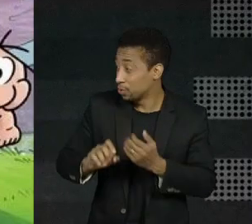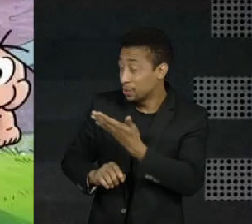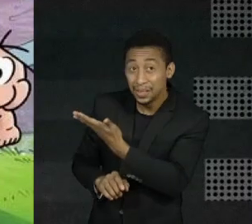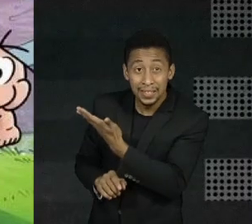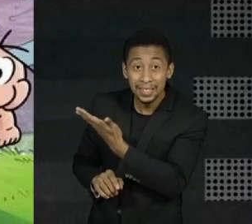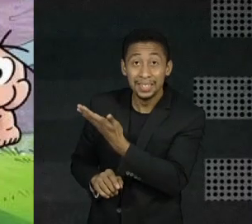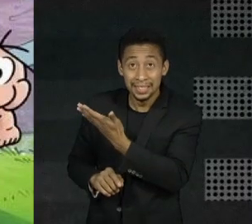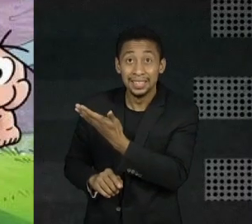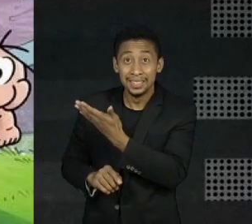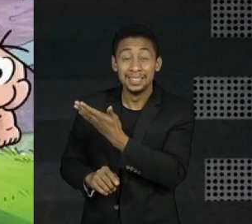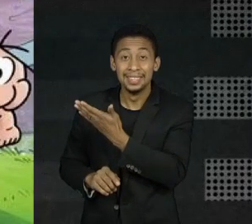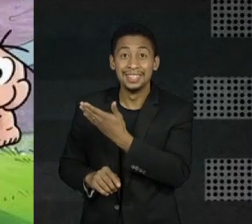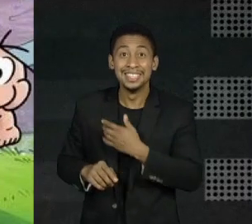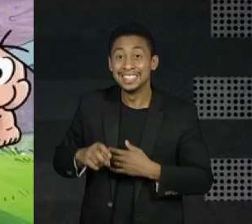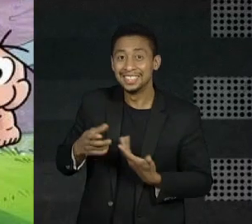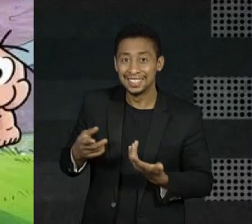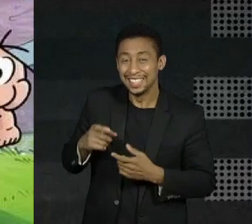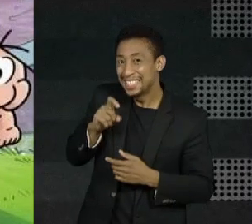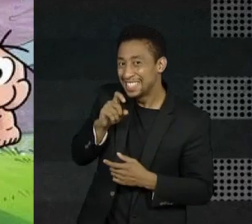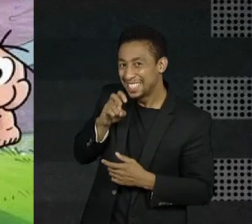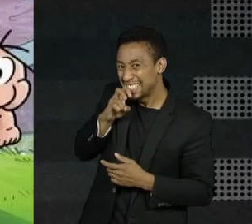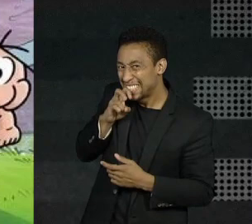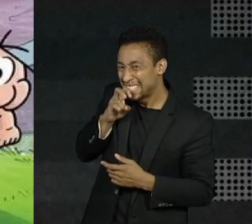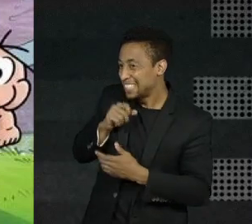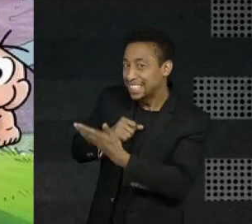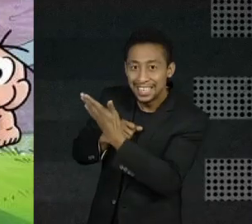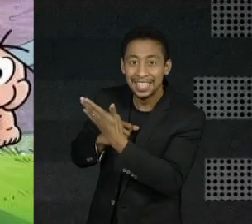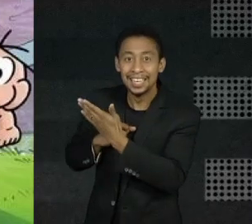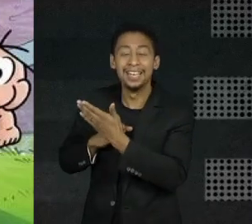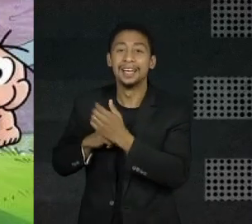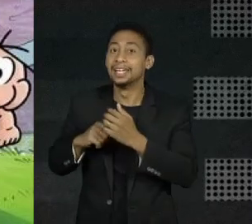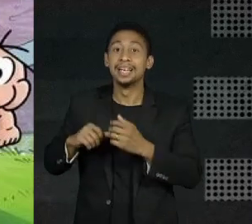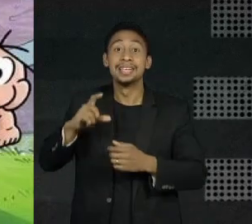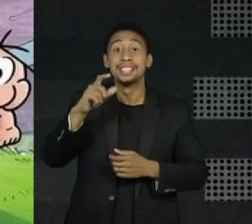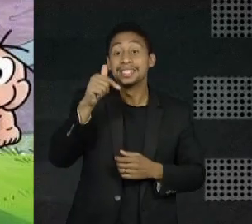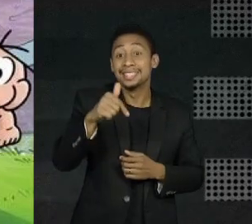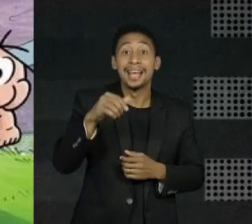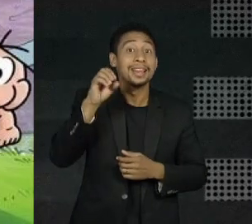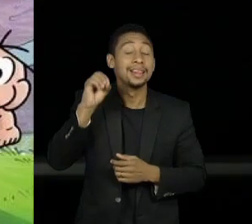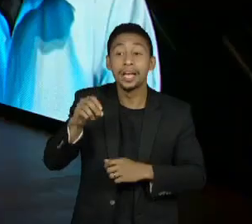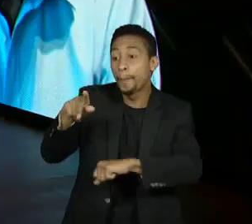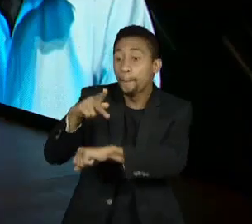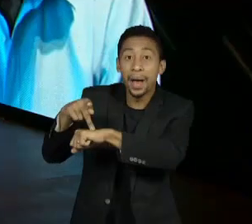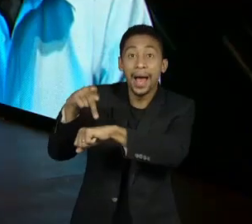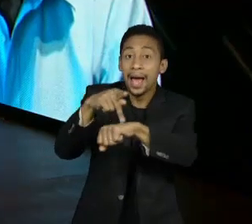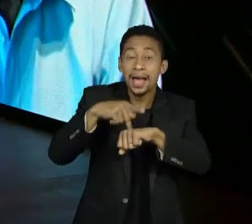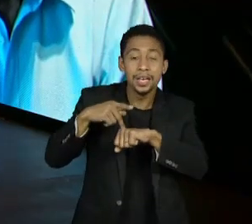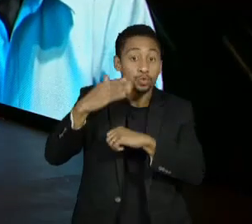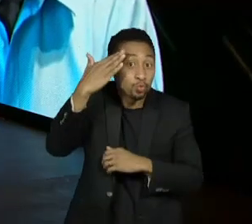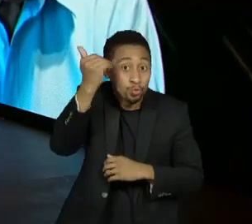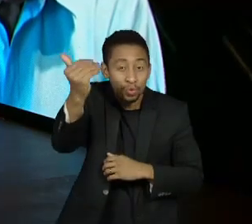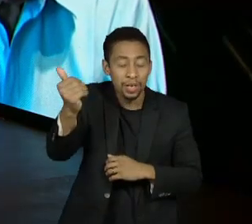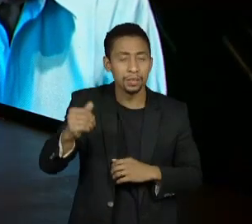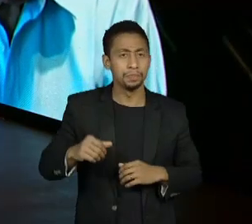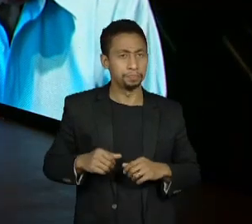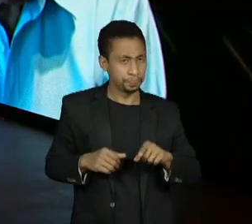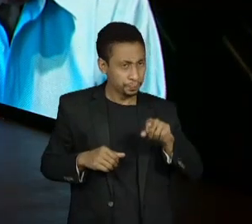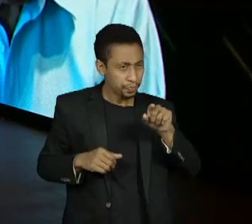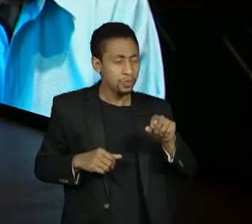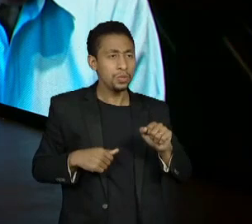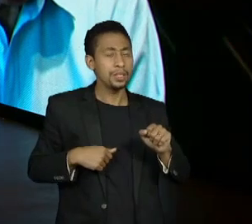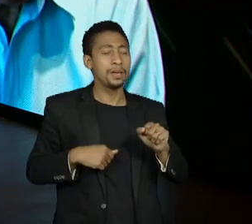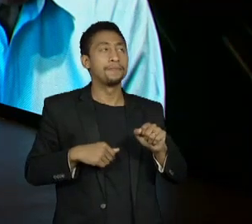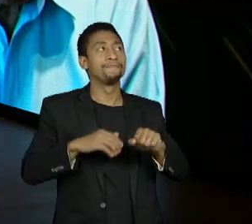histórias do Ronaldinho saíram em 70 países com sucesso. Você se arriscou quando lançou a